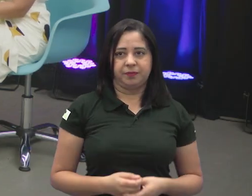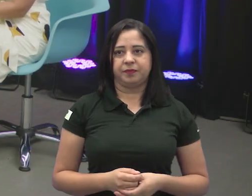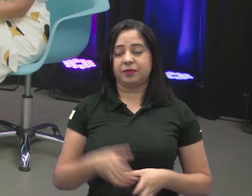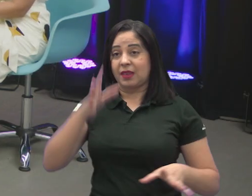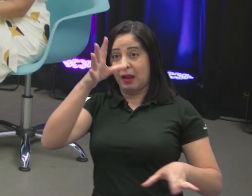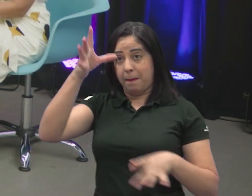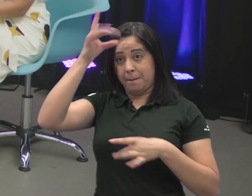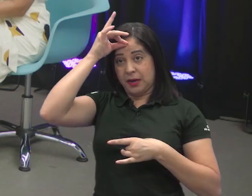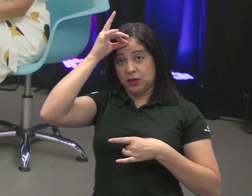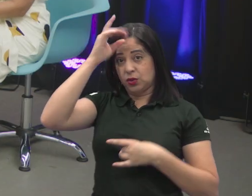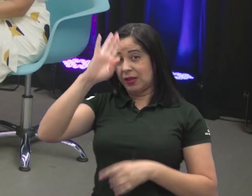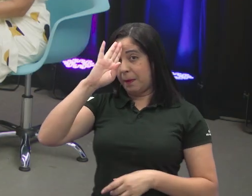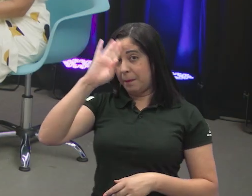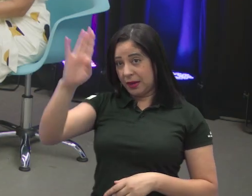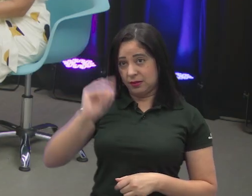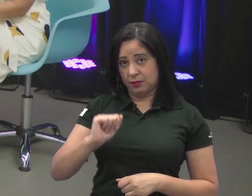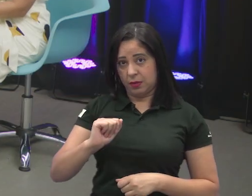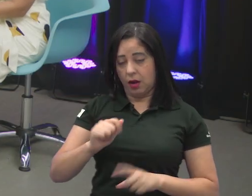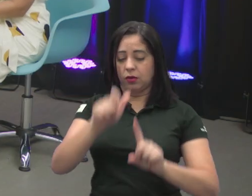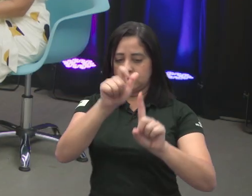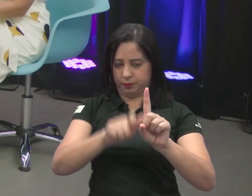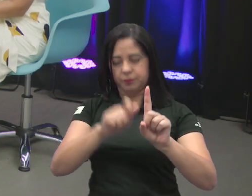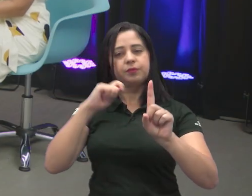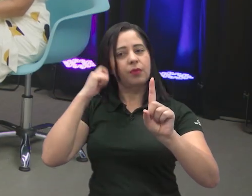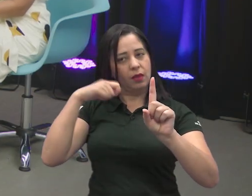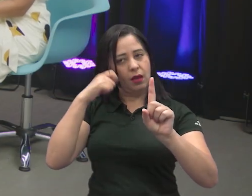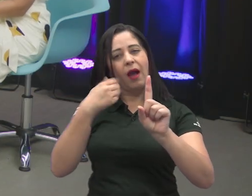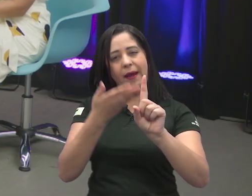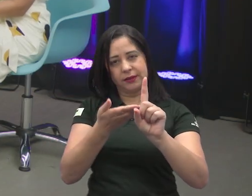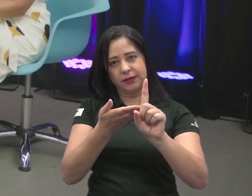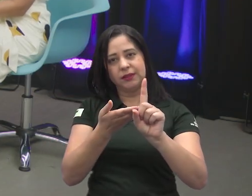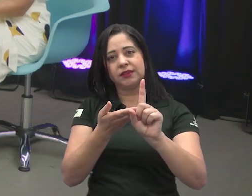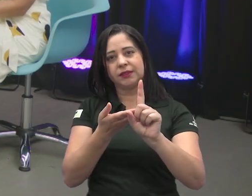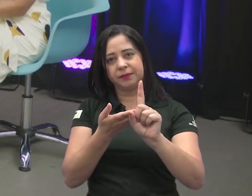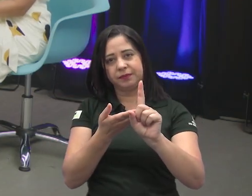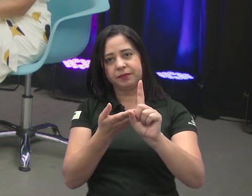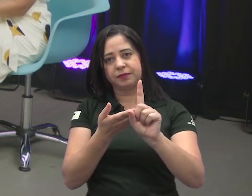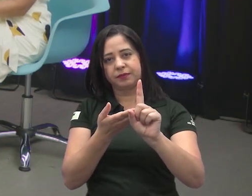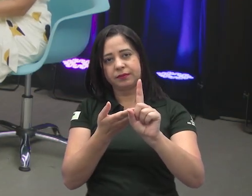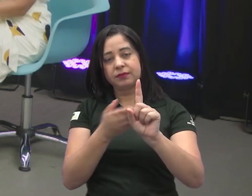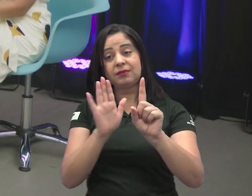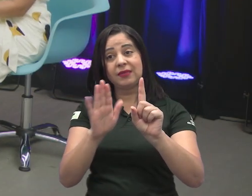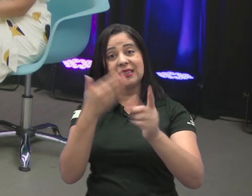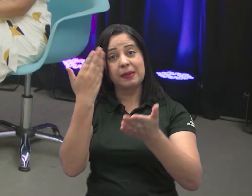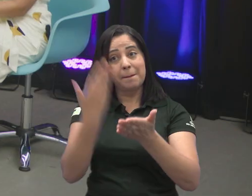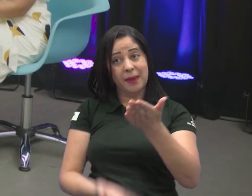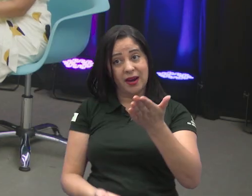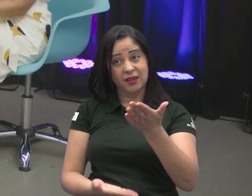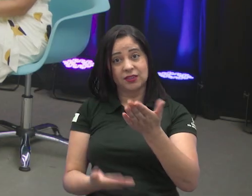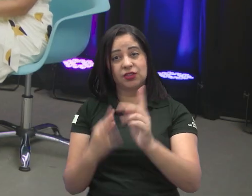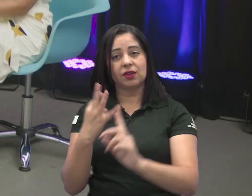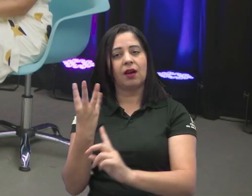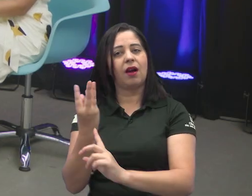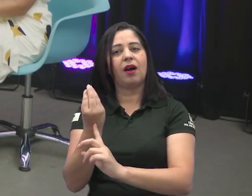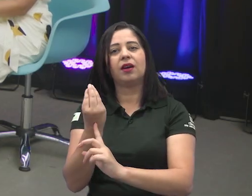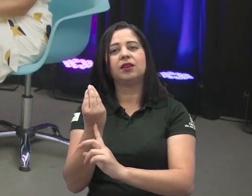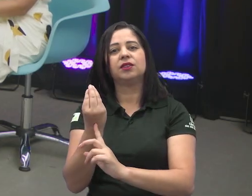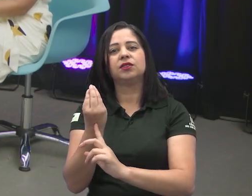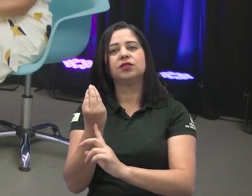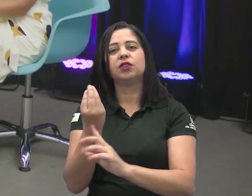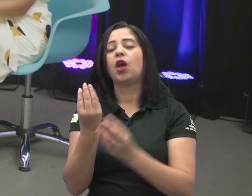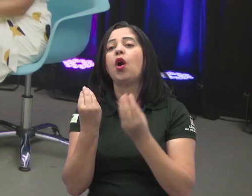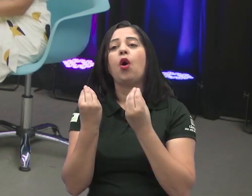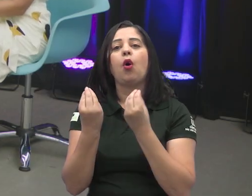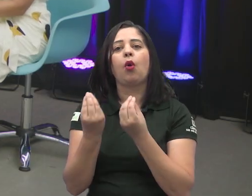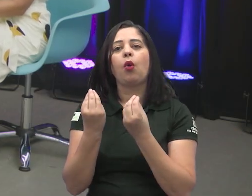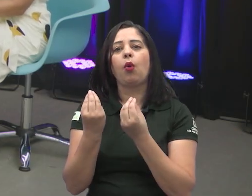né, a principal, ela é uma atriz, né? Atriz. Que na verdade ela perde, né, essa coisa da arte. Então, assim, como